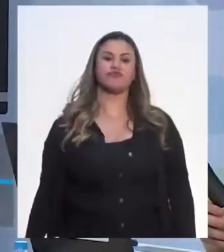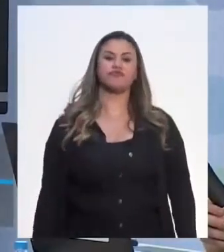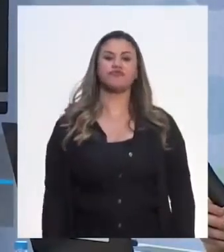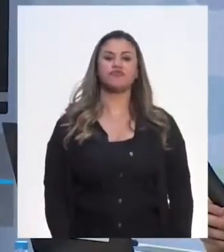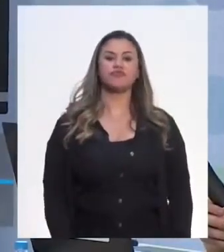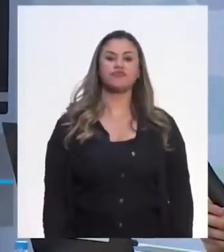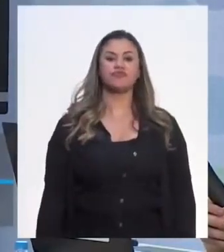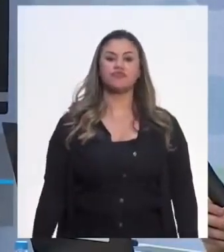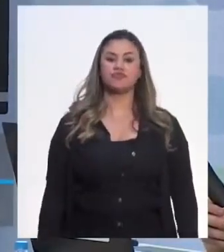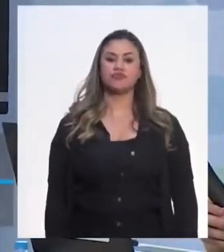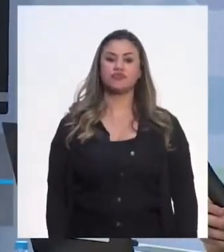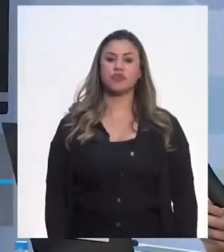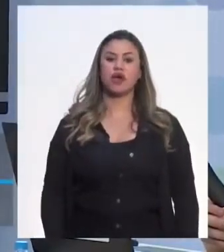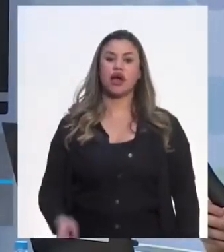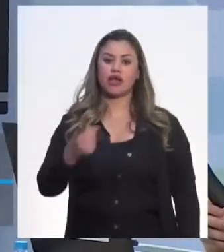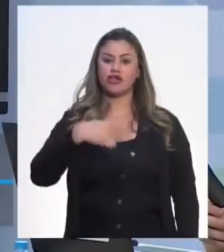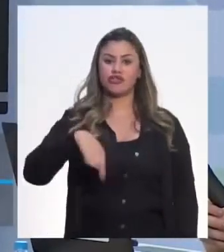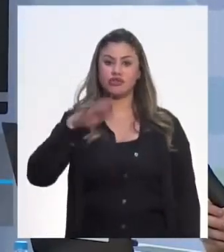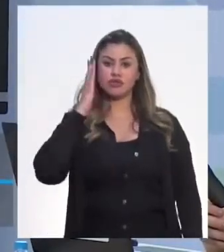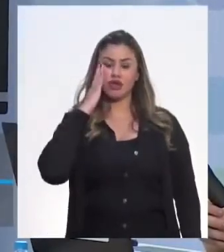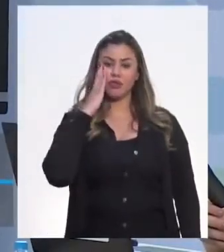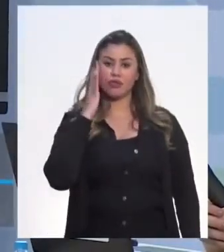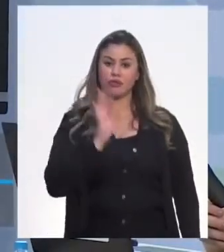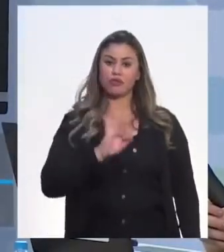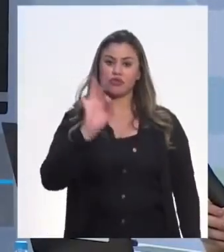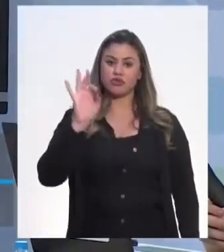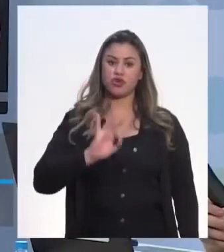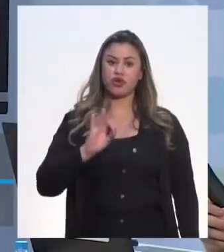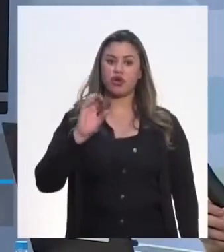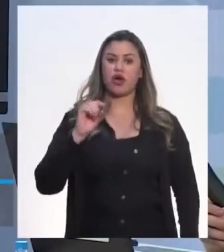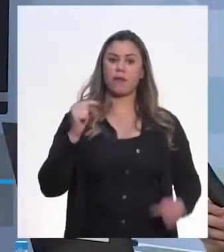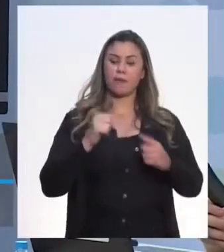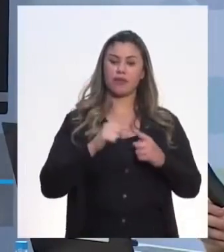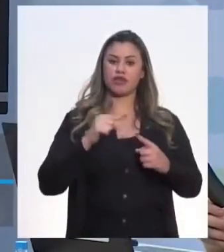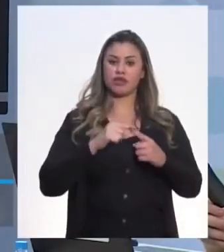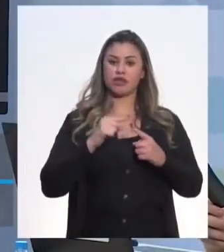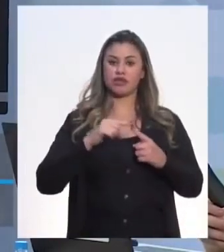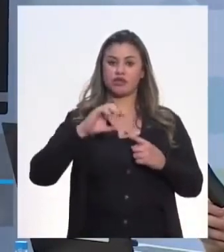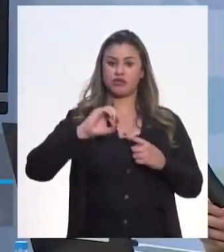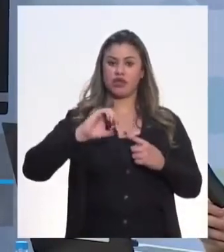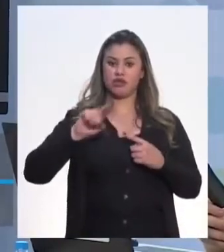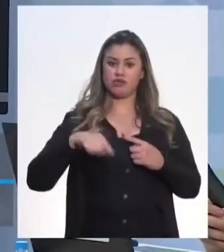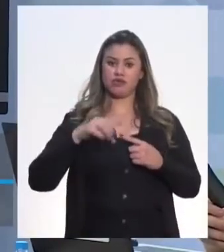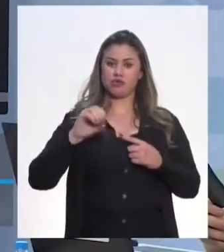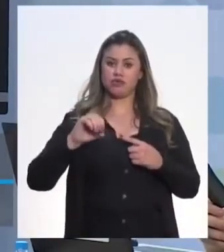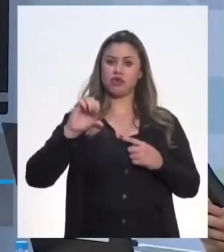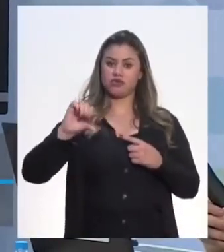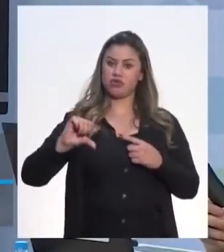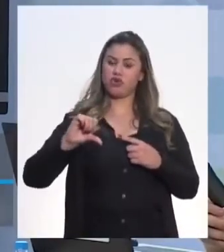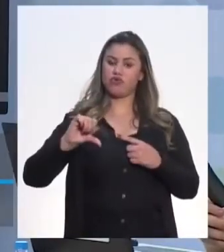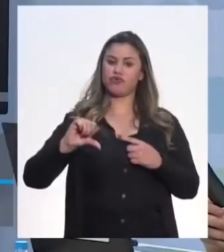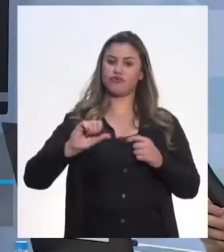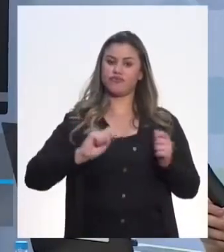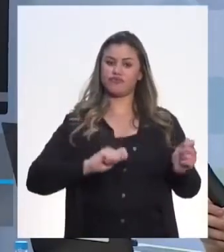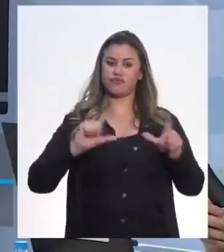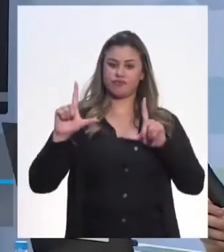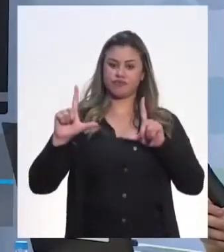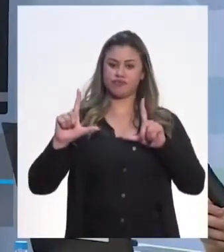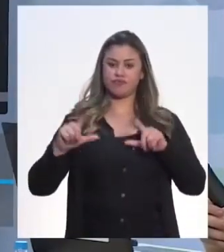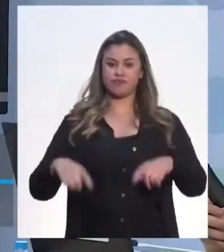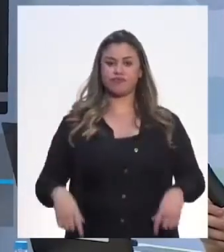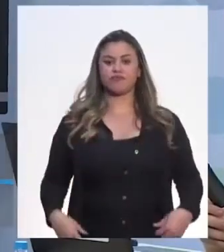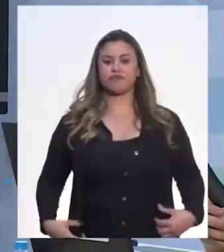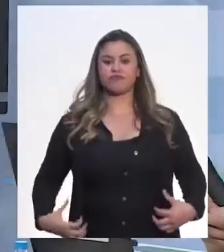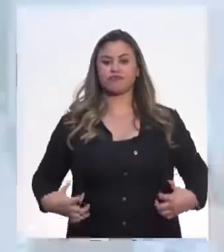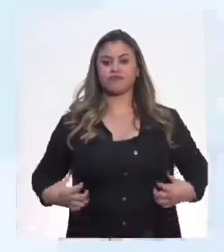então gente já sabe que o percentual é 0,09 correta diretor eu vou pedir para jogar